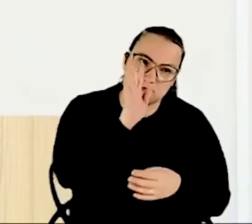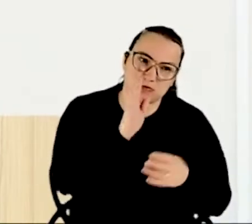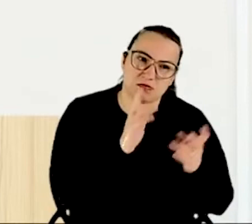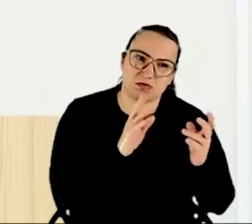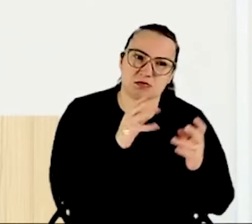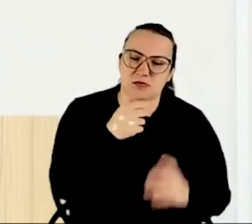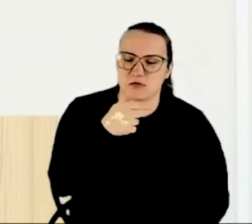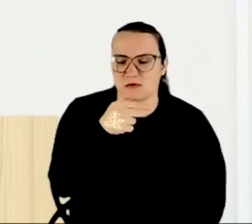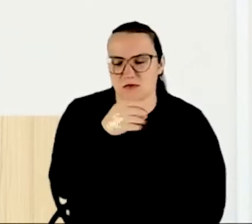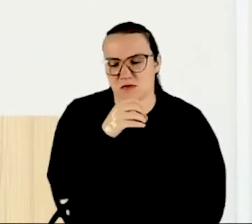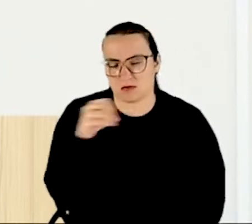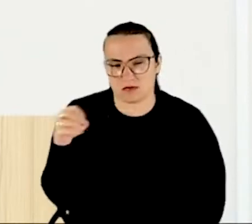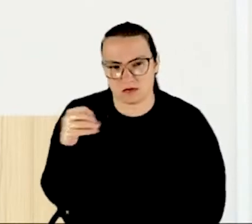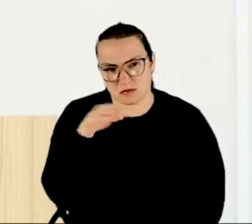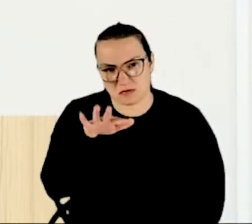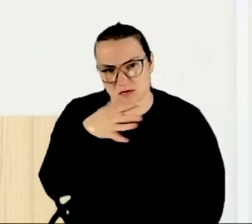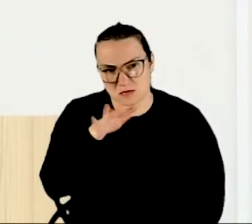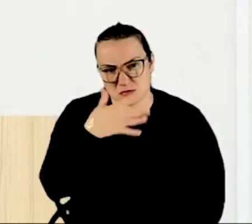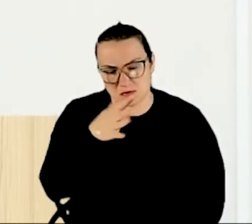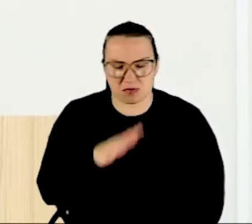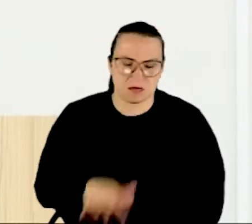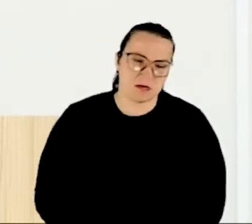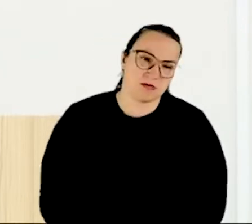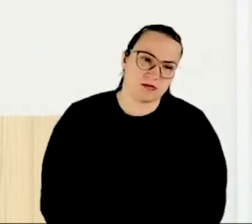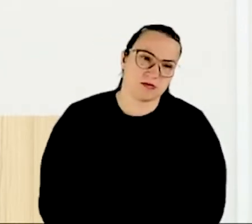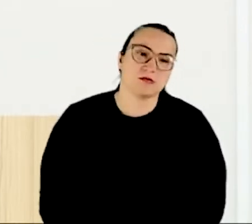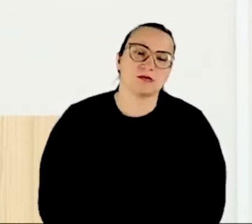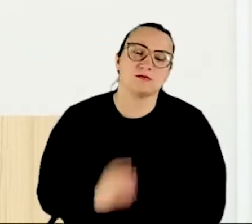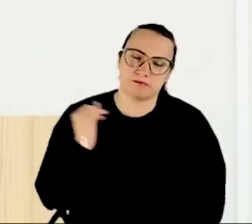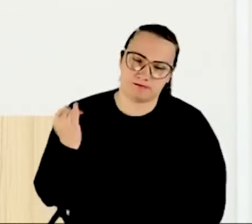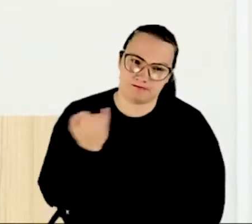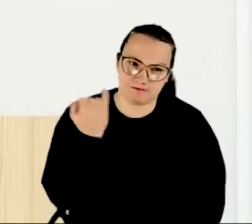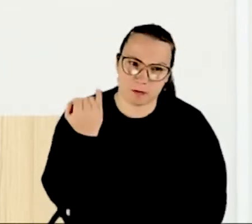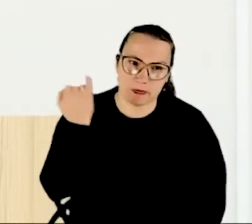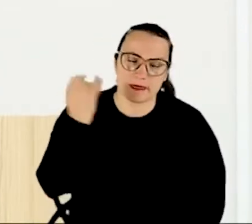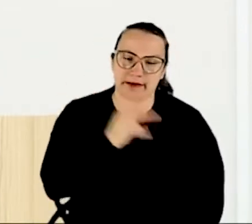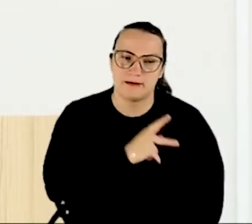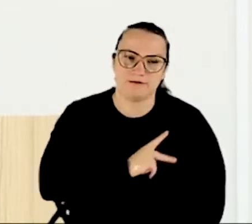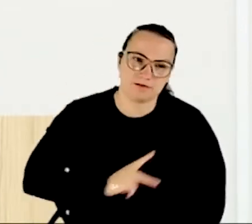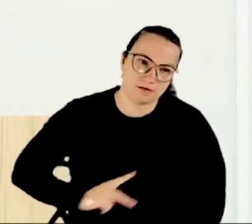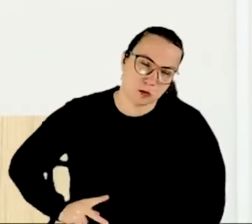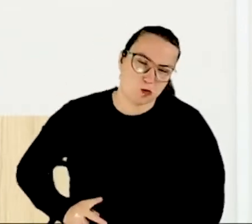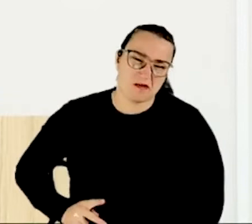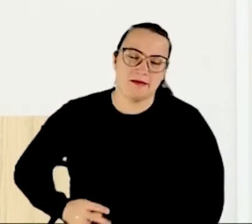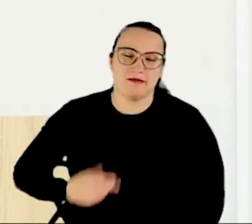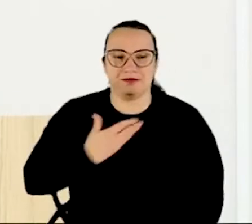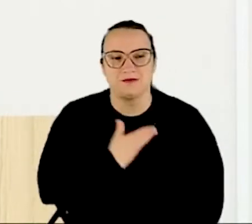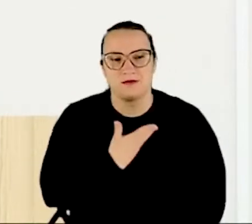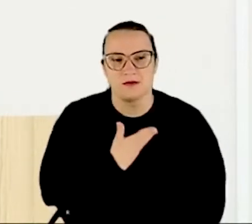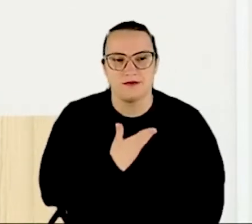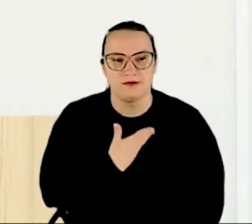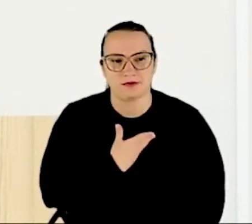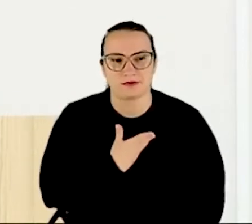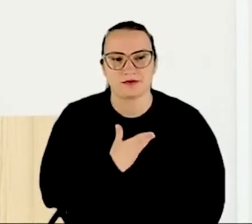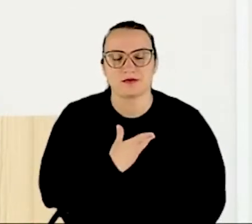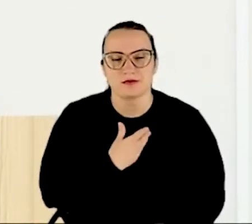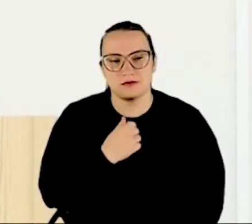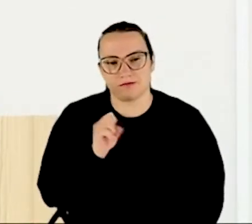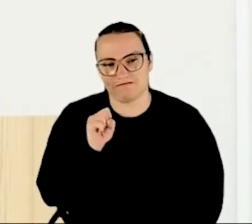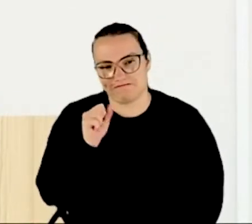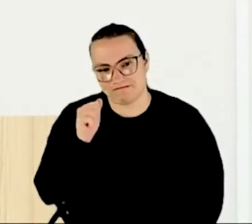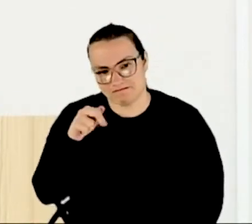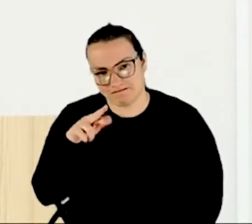torno de 700 e alguma coisa. Então, é importante, senhor presidente, como nobres colegas, Sandra até questionou aqui,